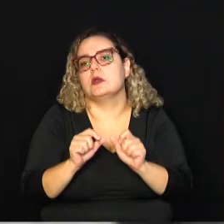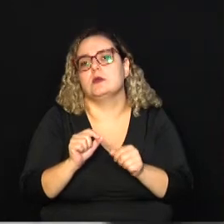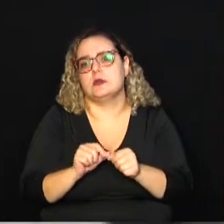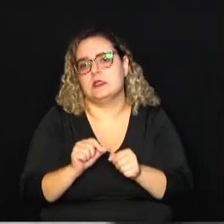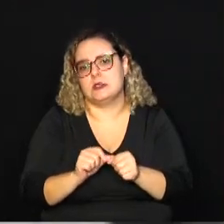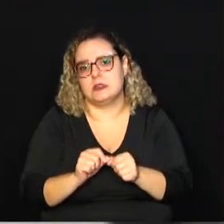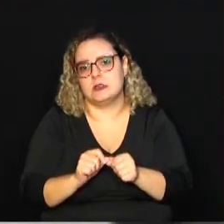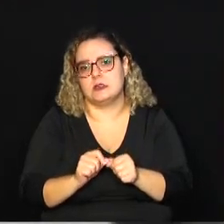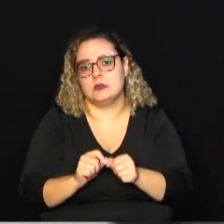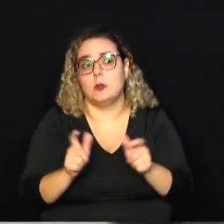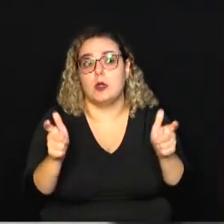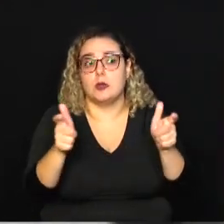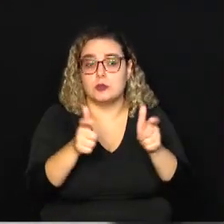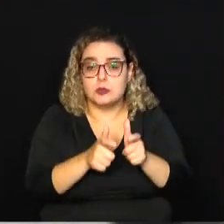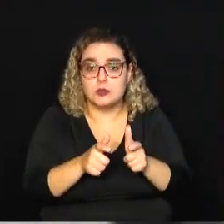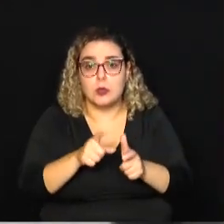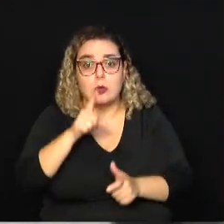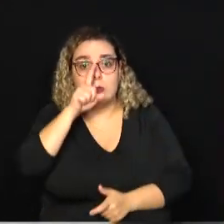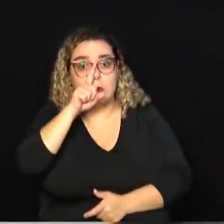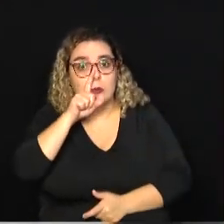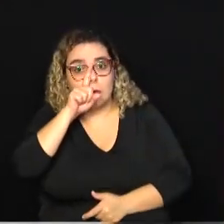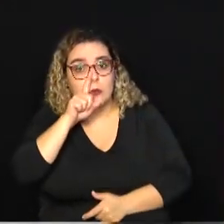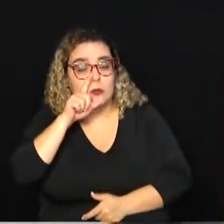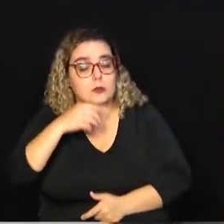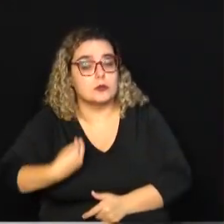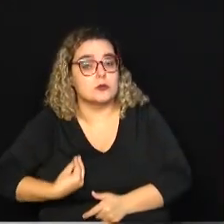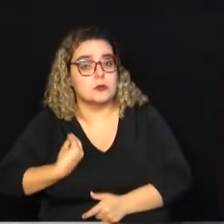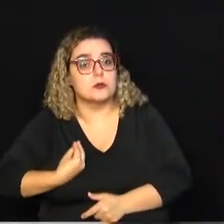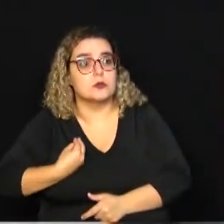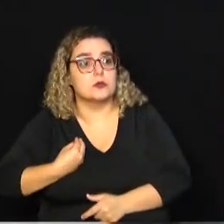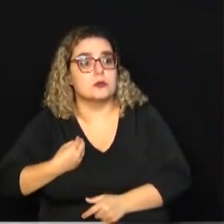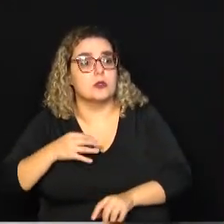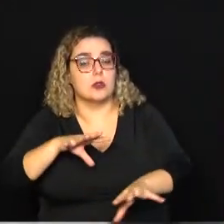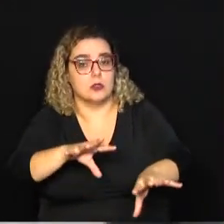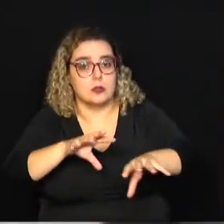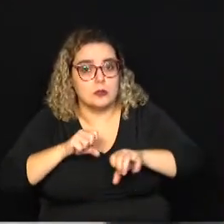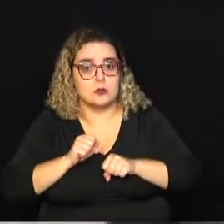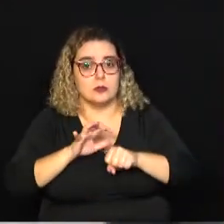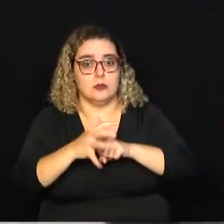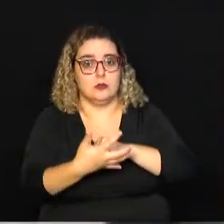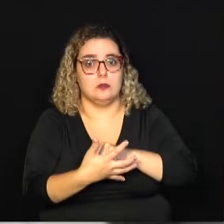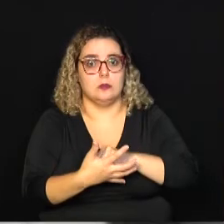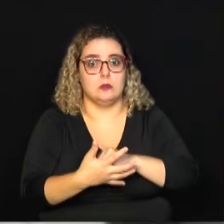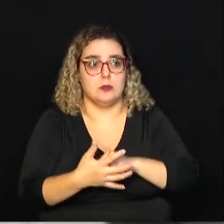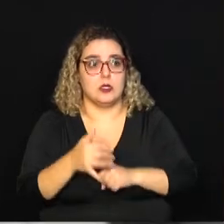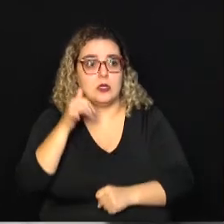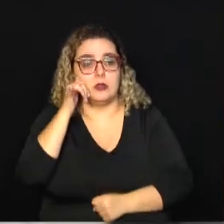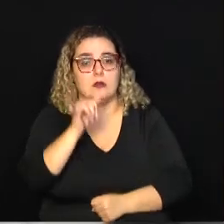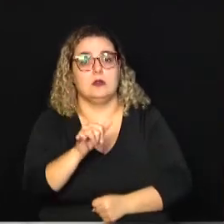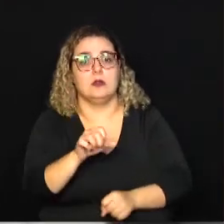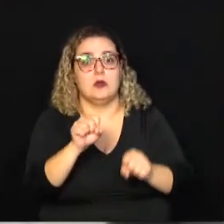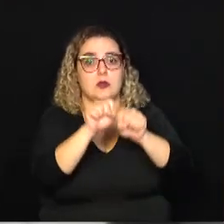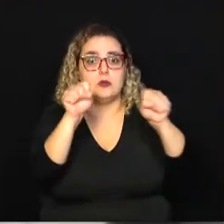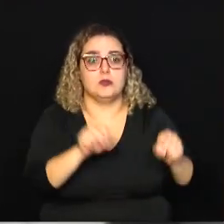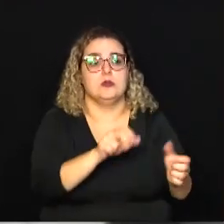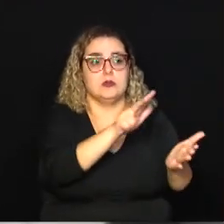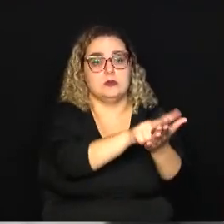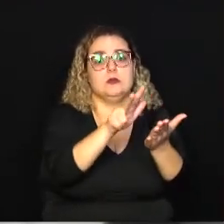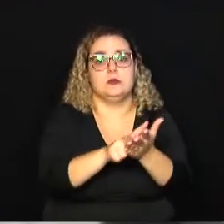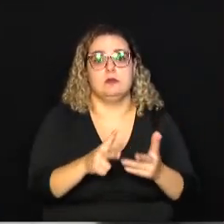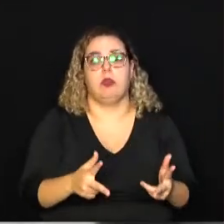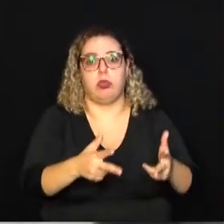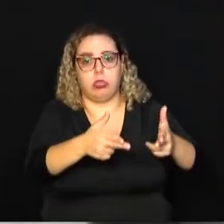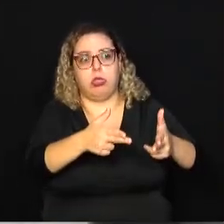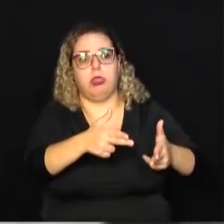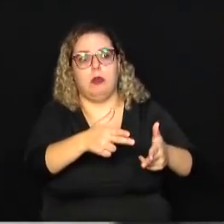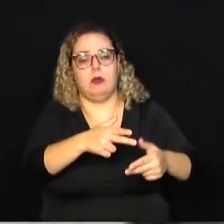efetuadas para diminuir o risco da vida ou contaminação do Covid imediatas para evitar o colapso do sistema de saúde, testagem da população,